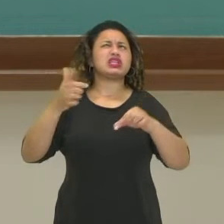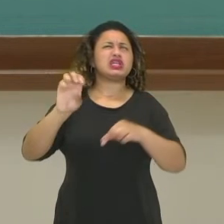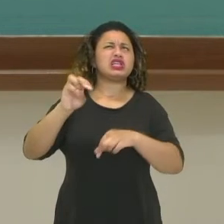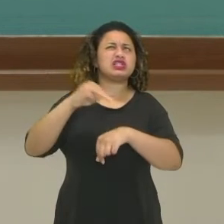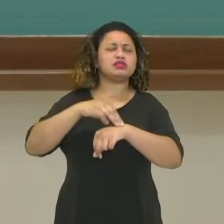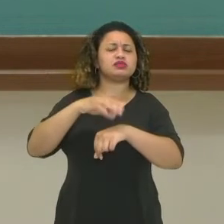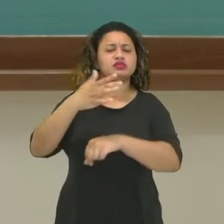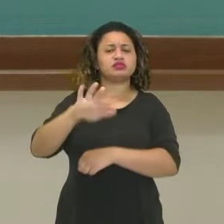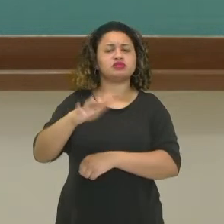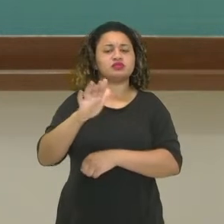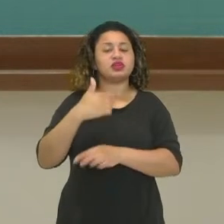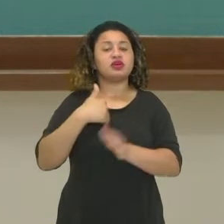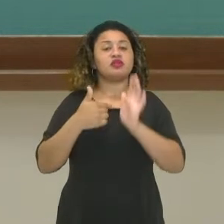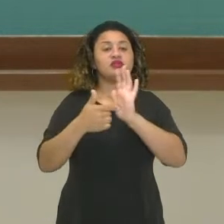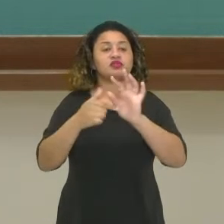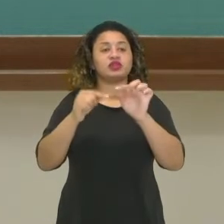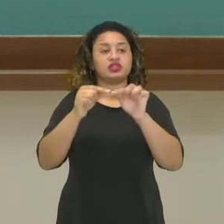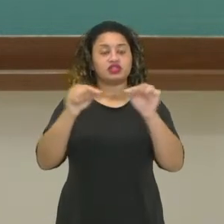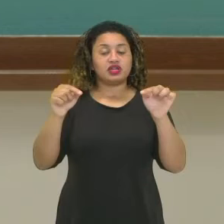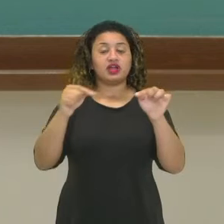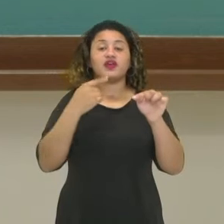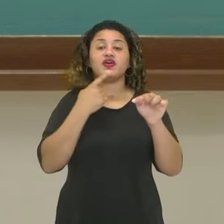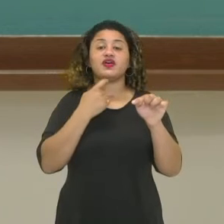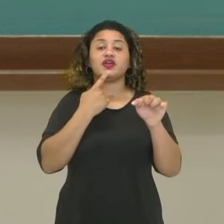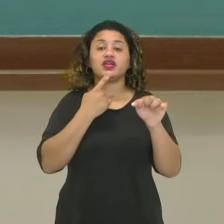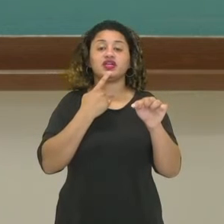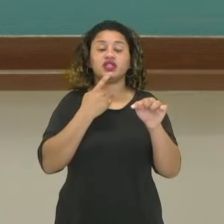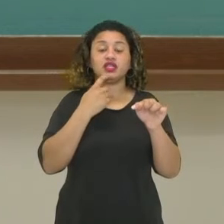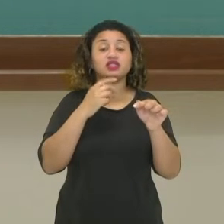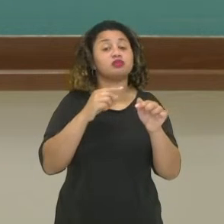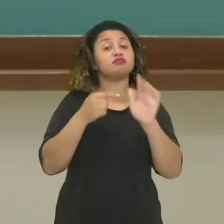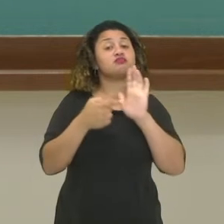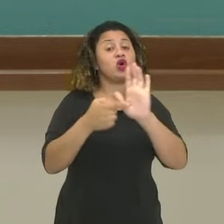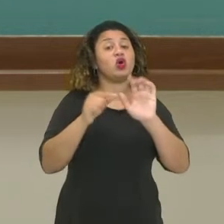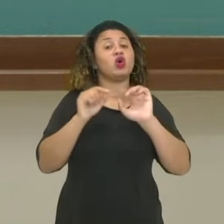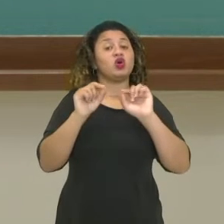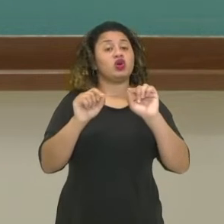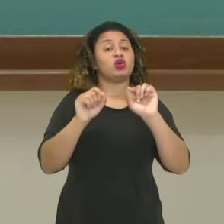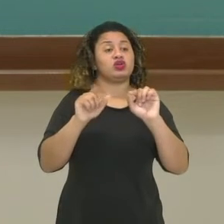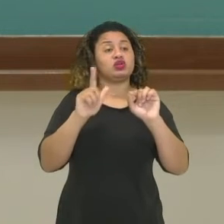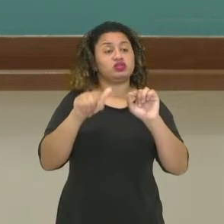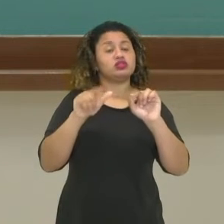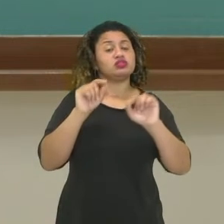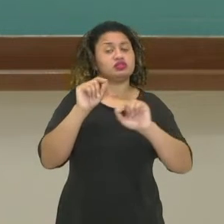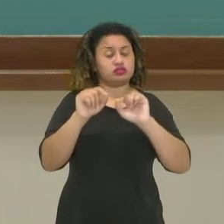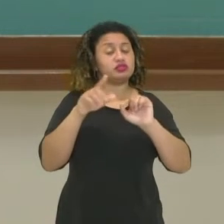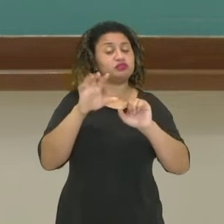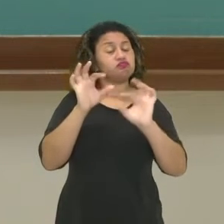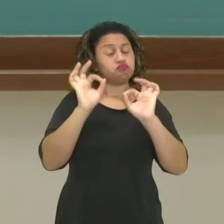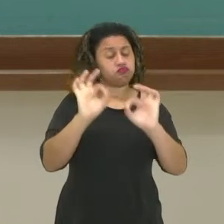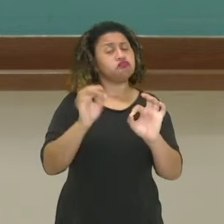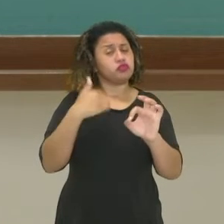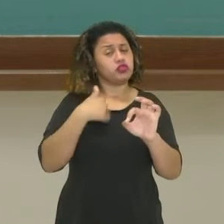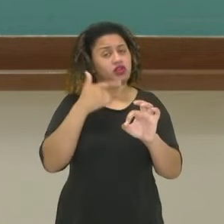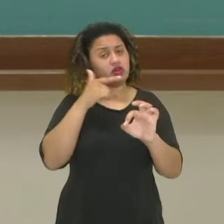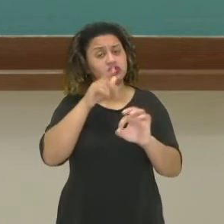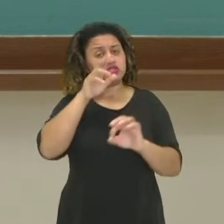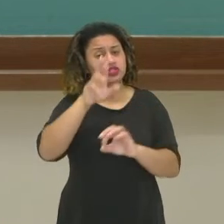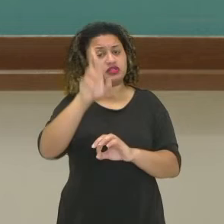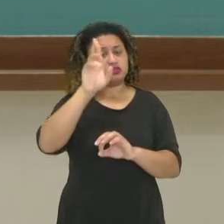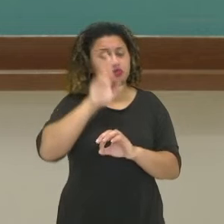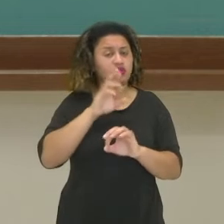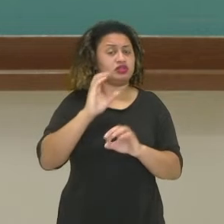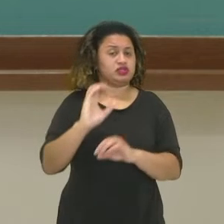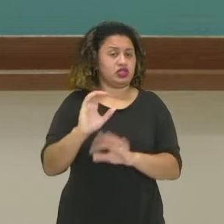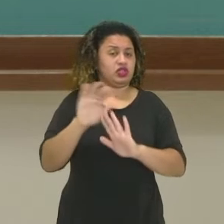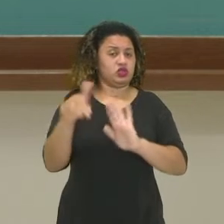mais ou menos, aparece uma listrinha vermelha, né, que vai indicar que aquela plataforma está funcionando, né? Ela vai dar a letrinha C, que